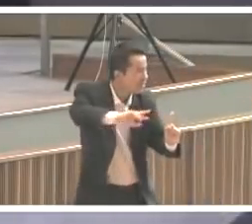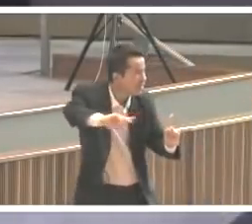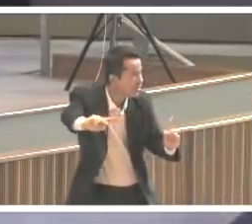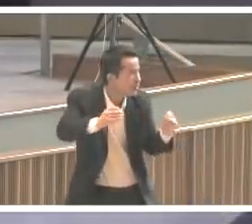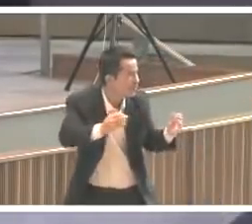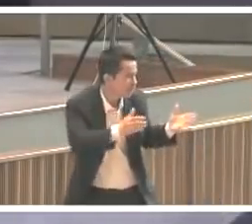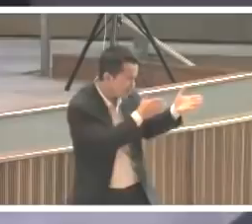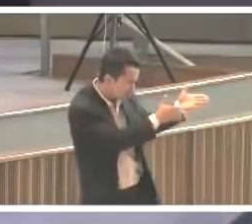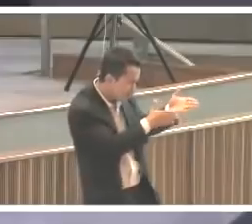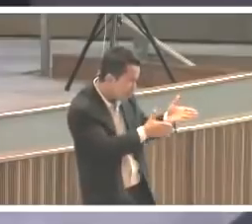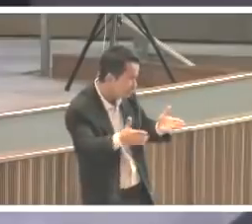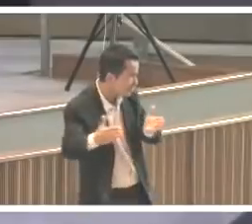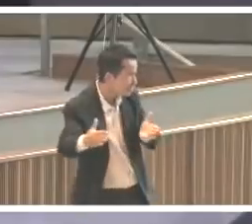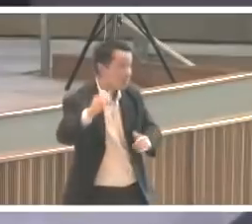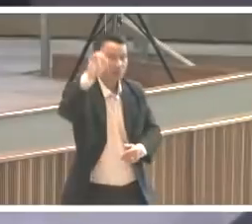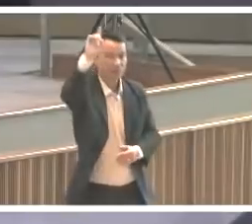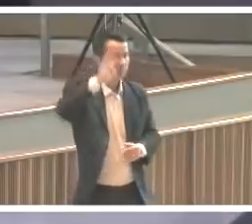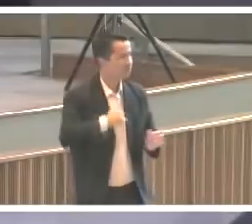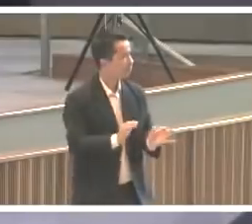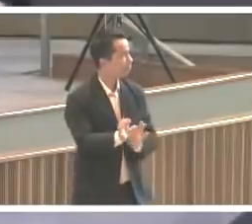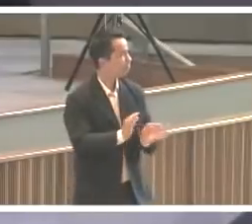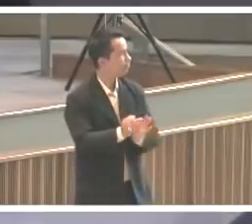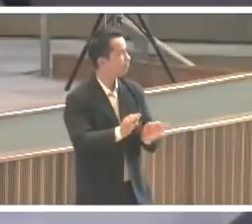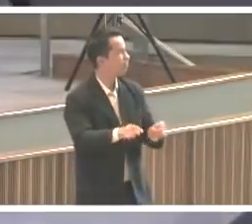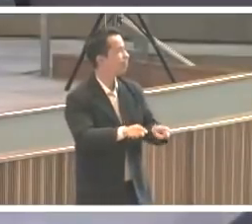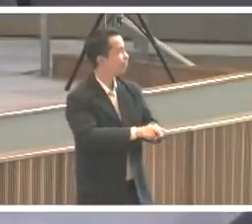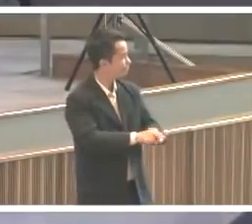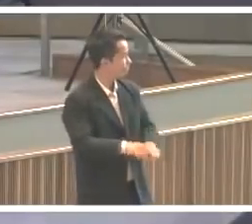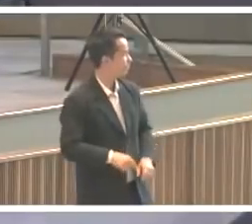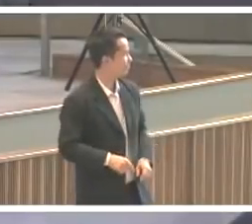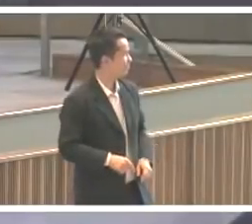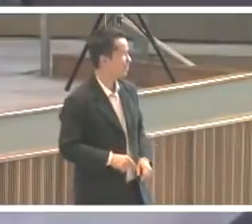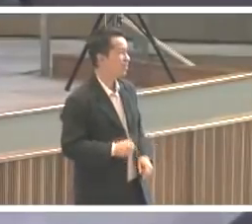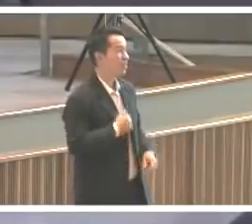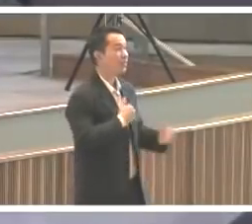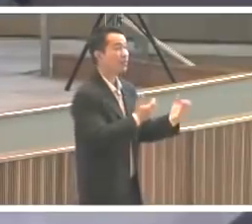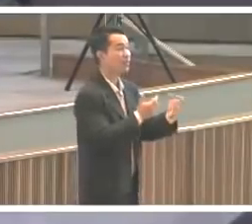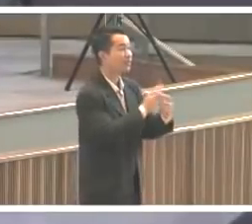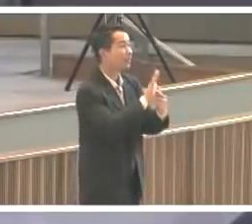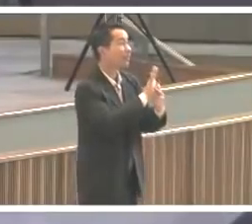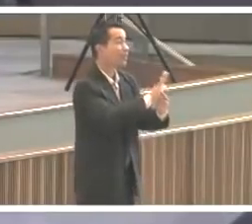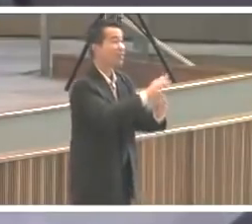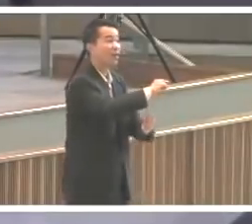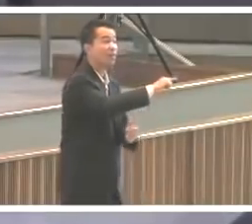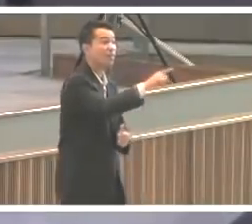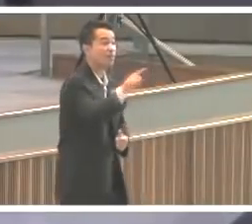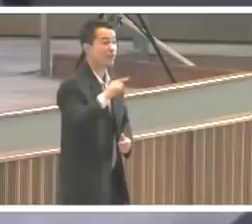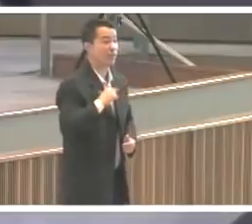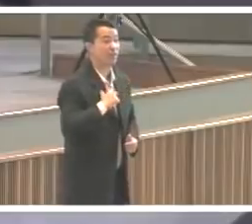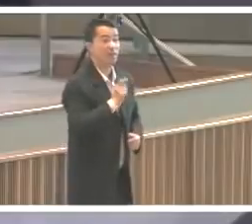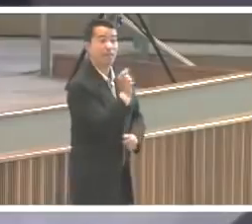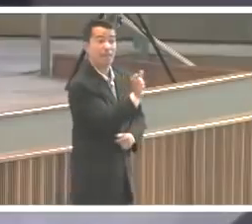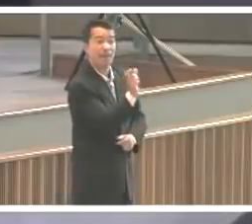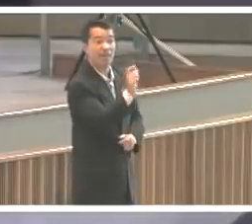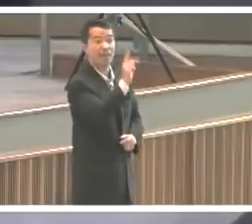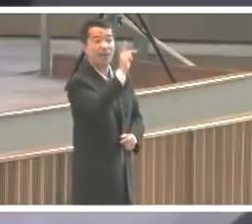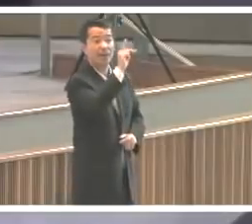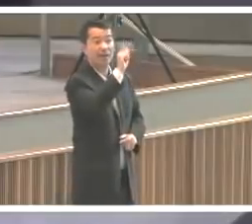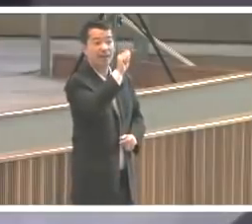Por isso então eu quero olhar algumas vezes que essa palavra kairos aparece na Bíblia e